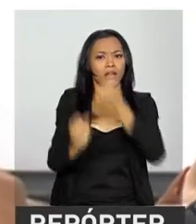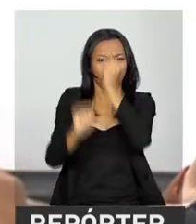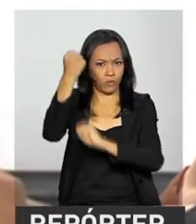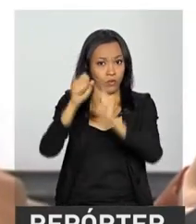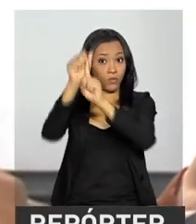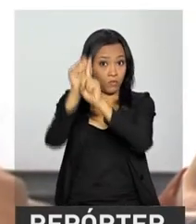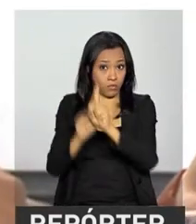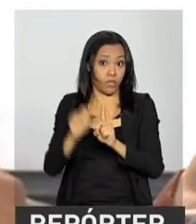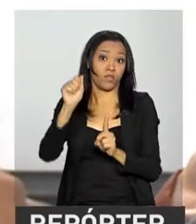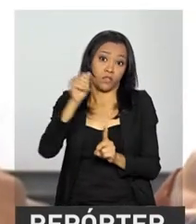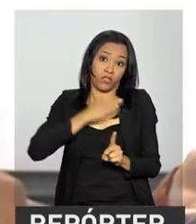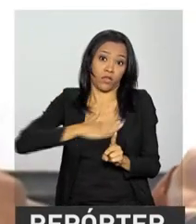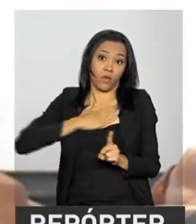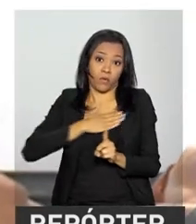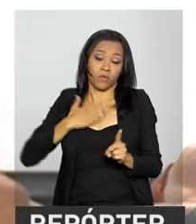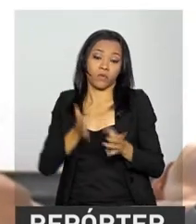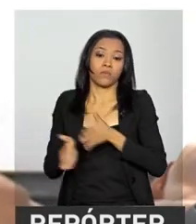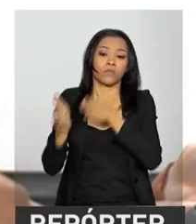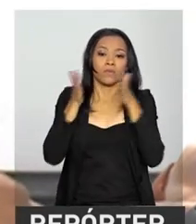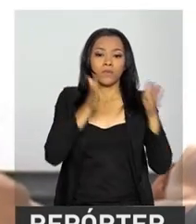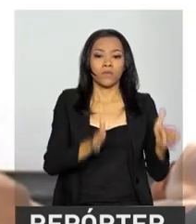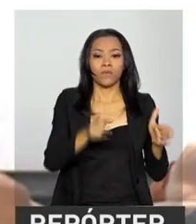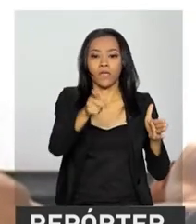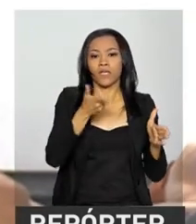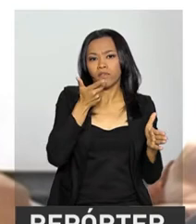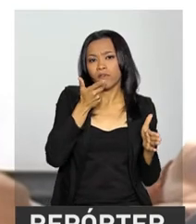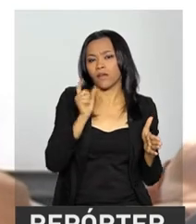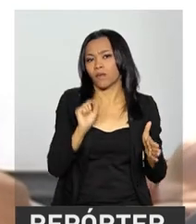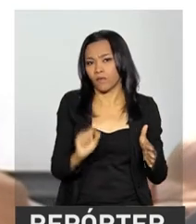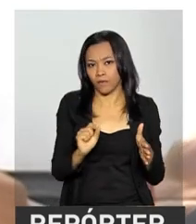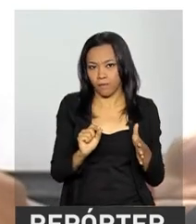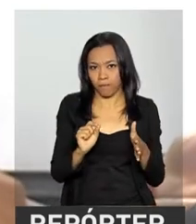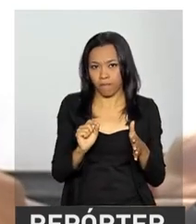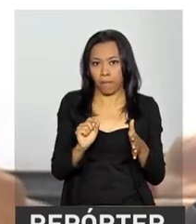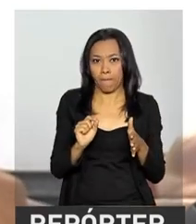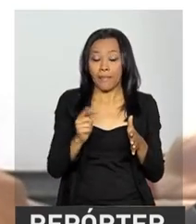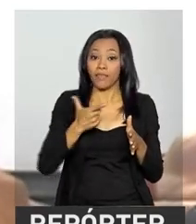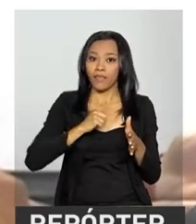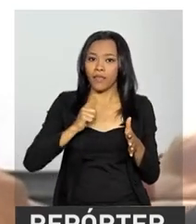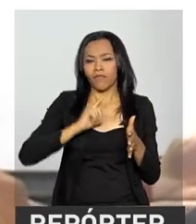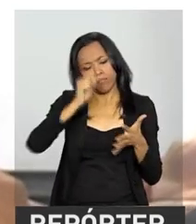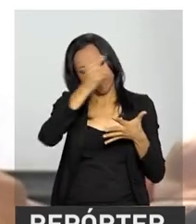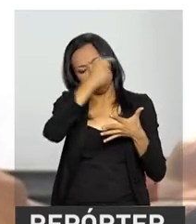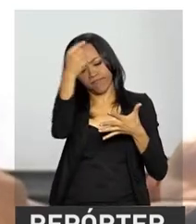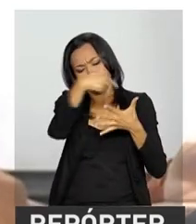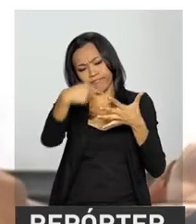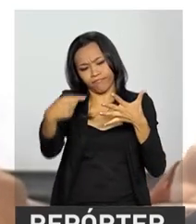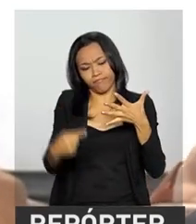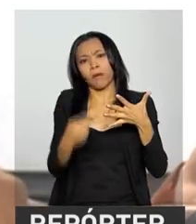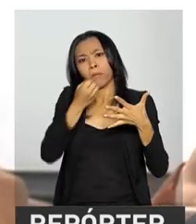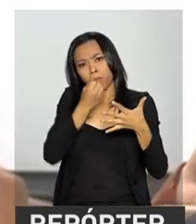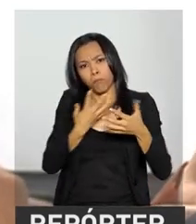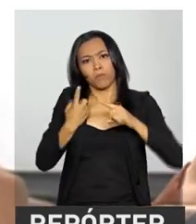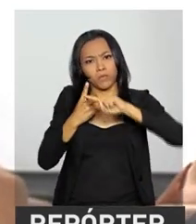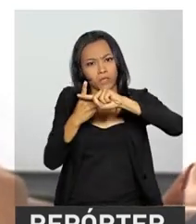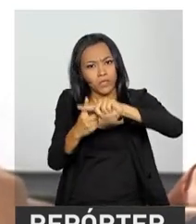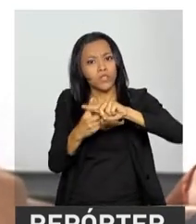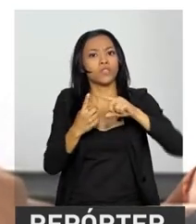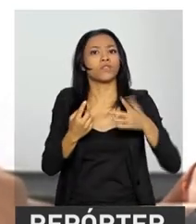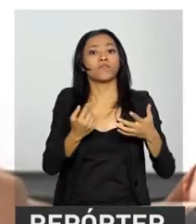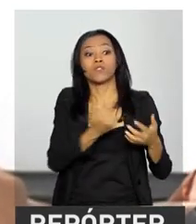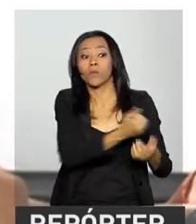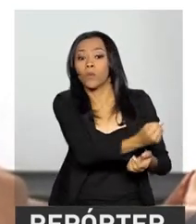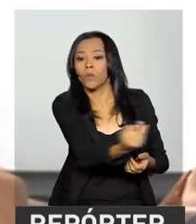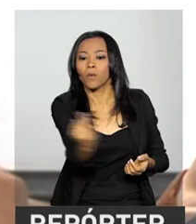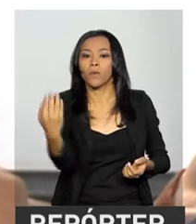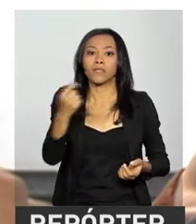especificamente é observa-se uma predominância de resultados positivos em termos de atividades são 15